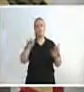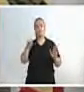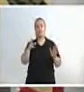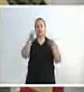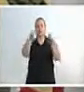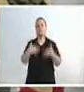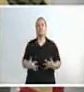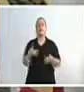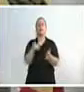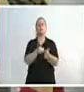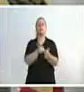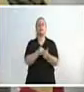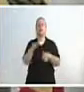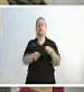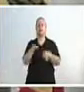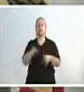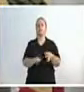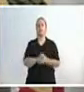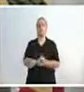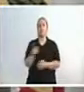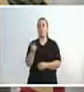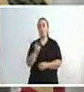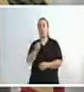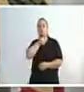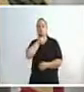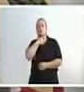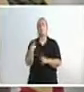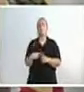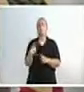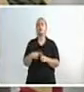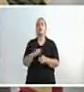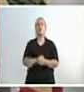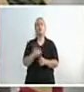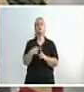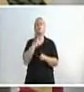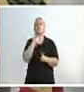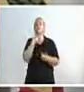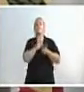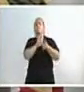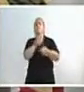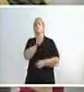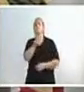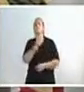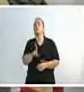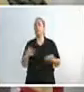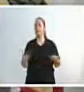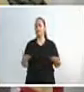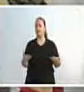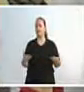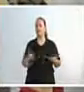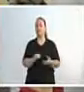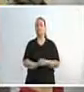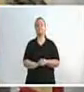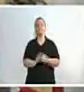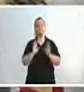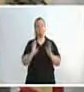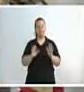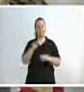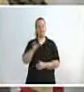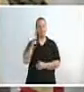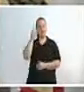quando fala sobre o segredo de justiça. Eles indignados. Por que que não poderia mostrar o nome dos 10 PM? Bem, senhores, 7 dias